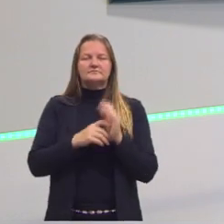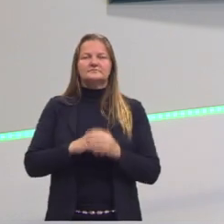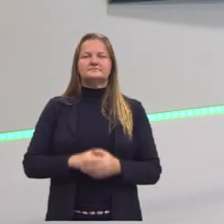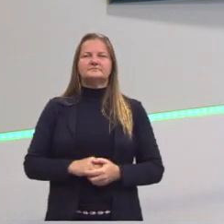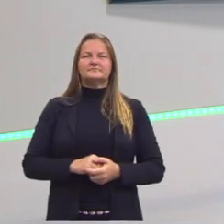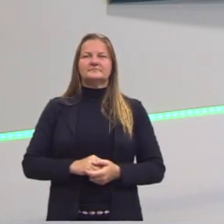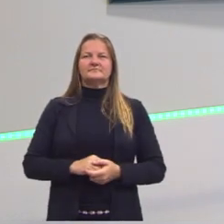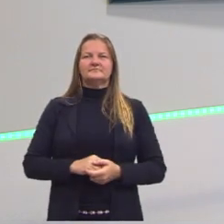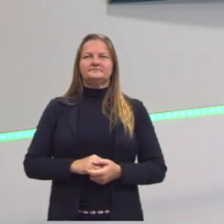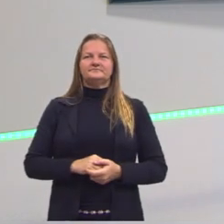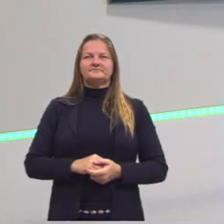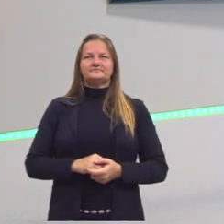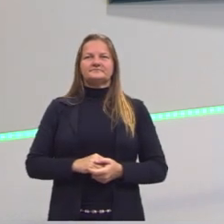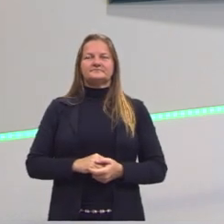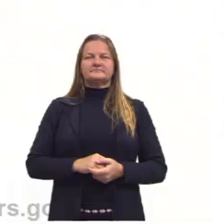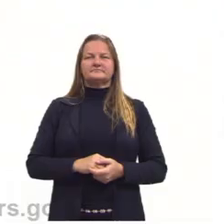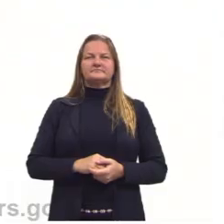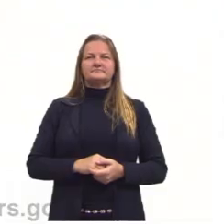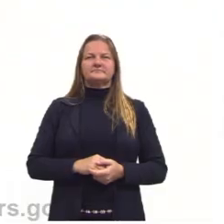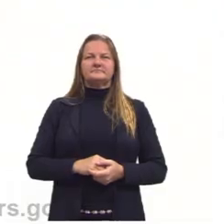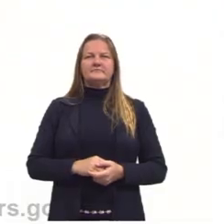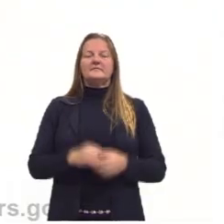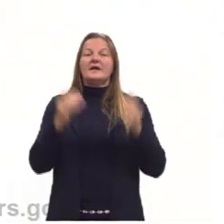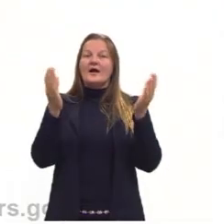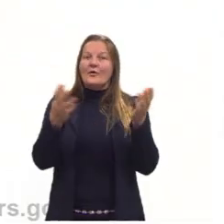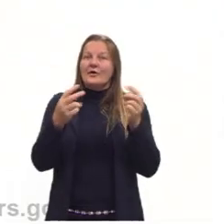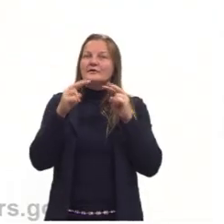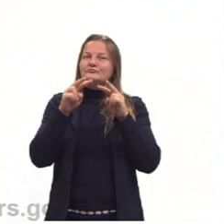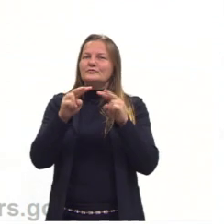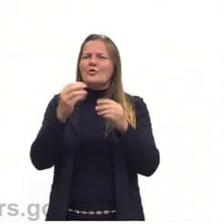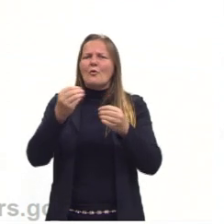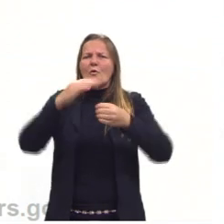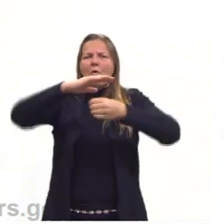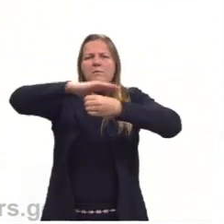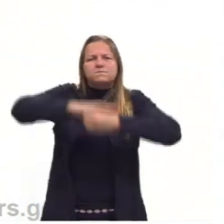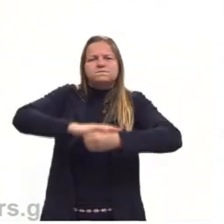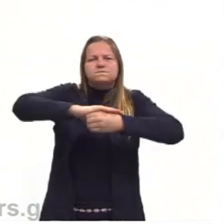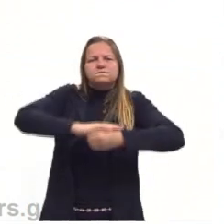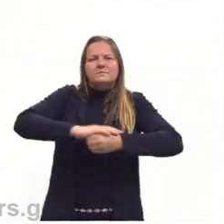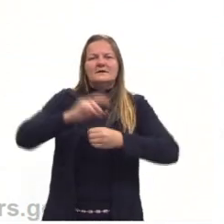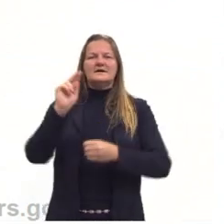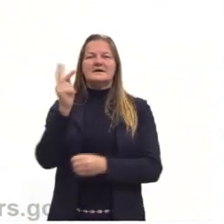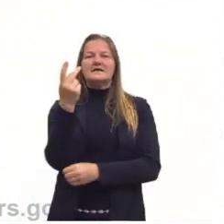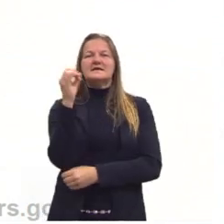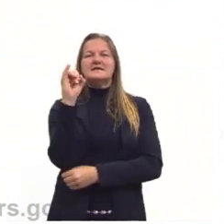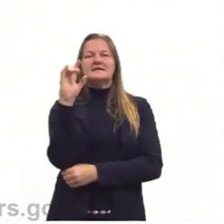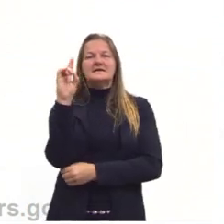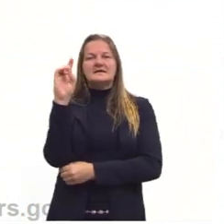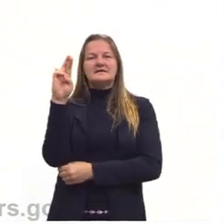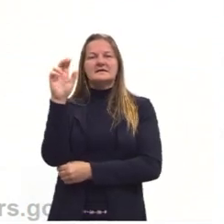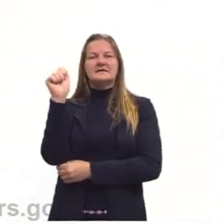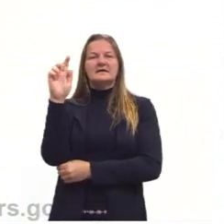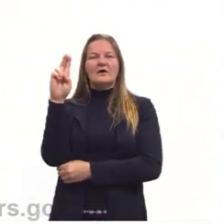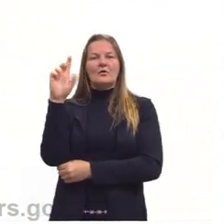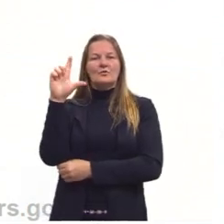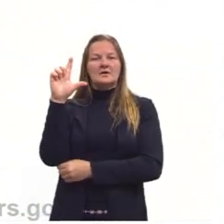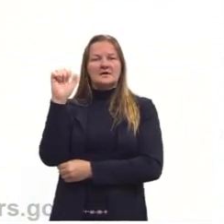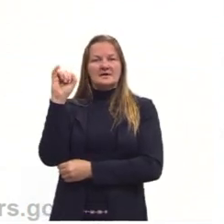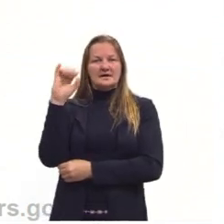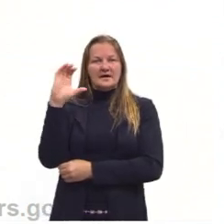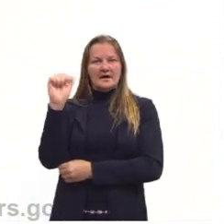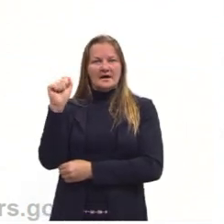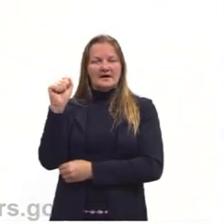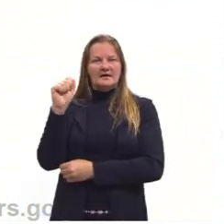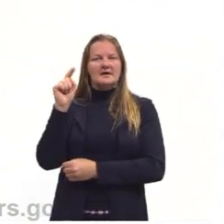fenômeno é bom agora sobre a prensa hidráulica que o Pascal também esteve bastante